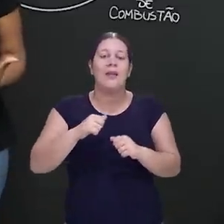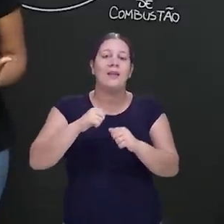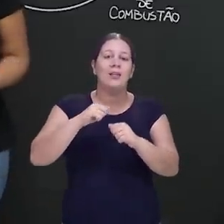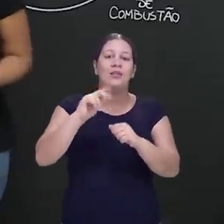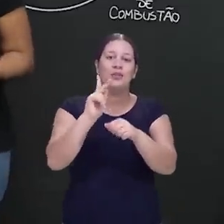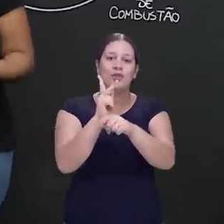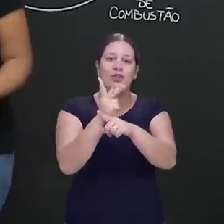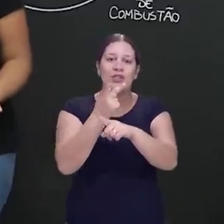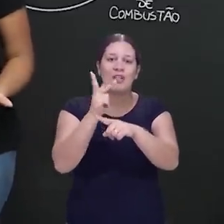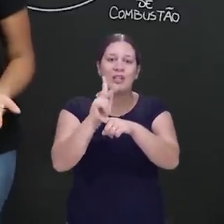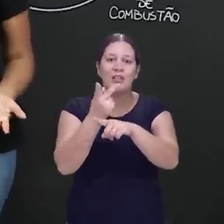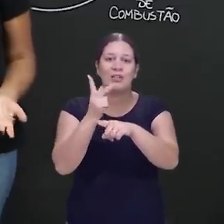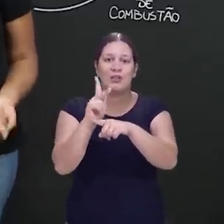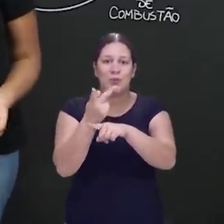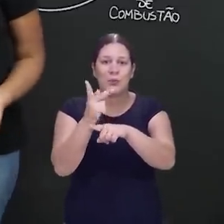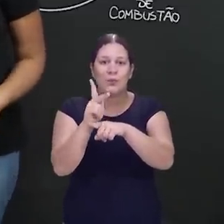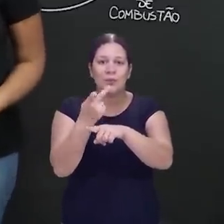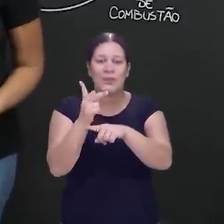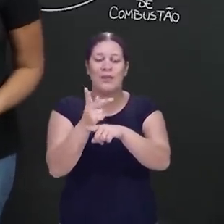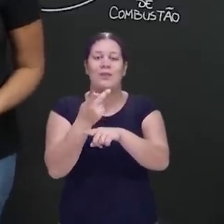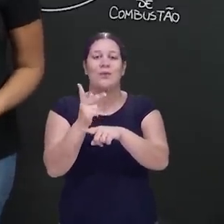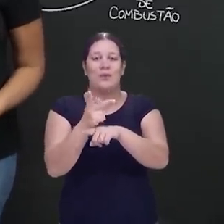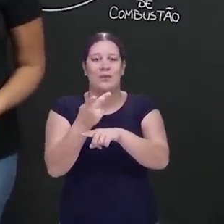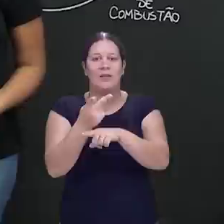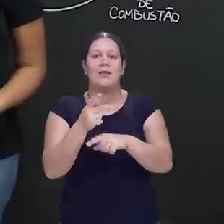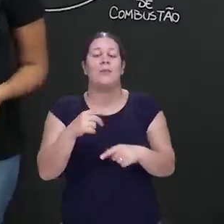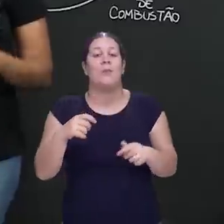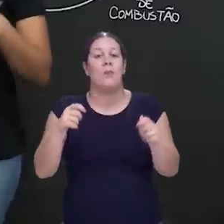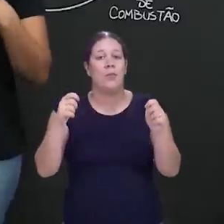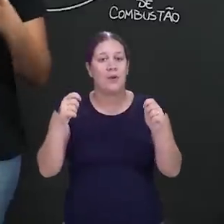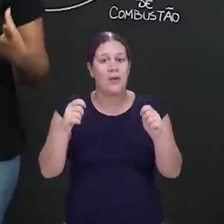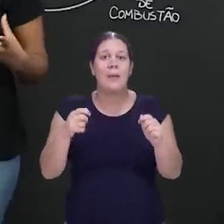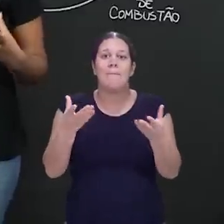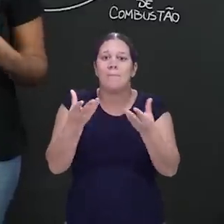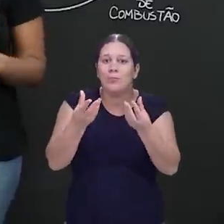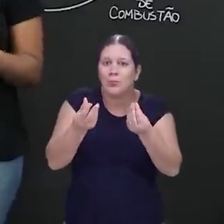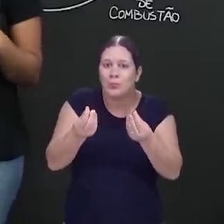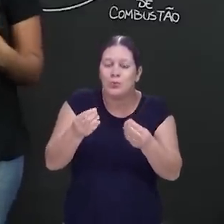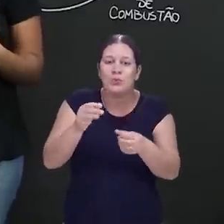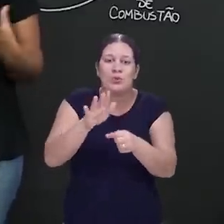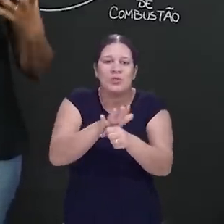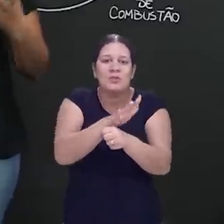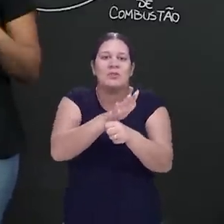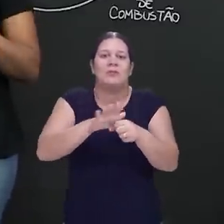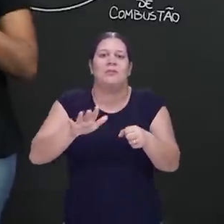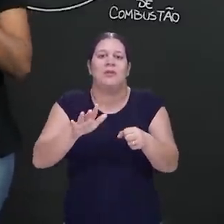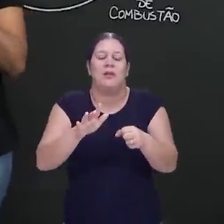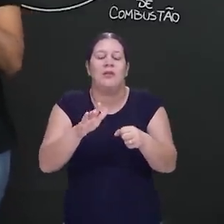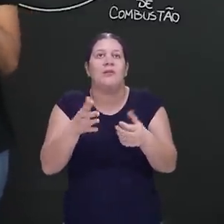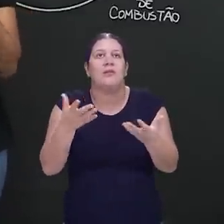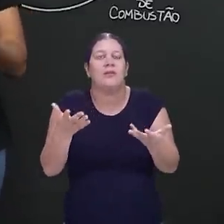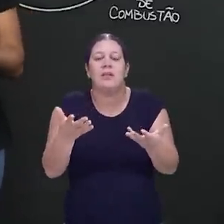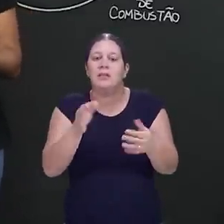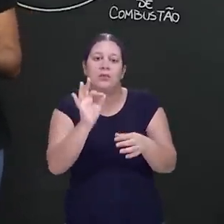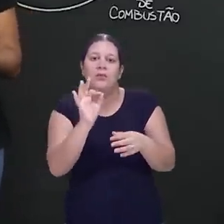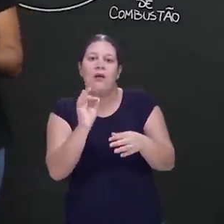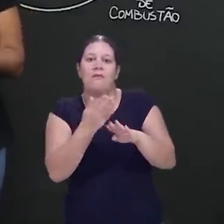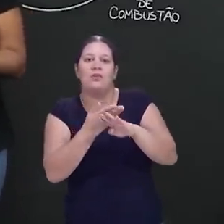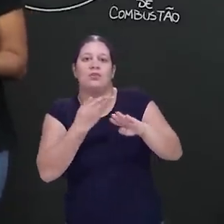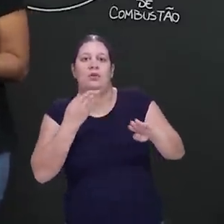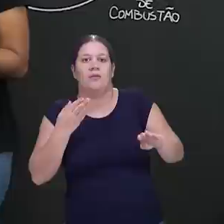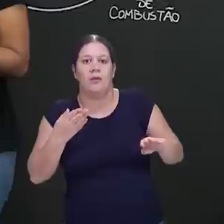muito energético, mas tem desafios. O hidrogênio, ele é muito abundante, porém ele não está na forma assim,